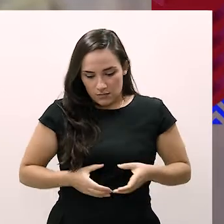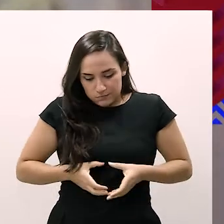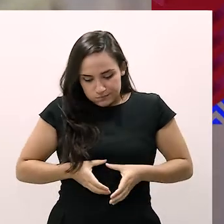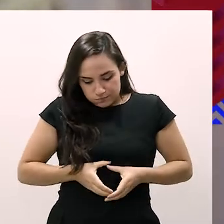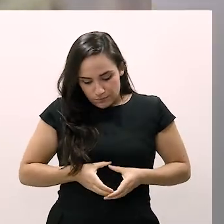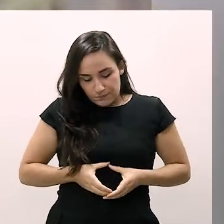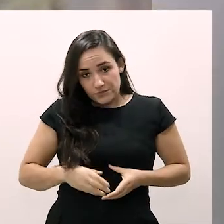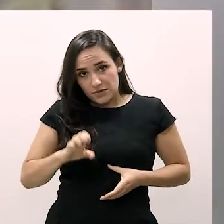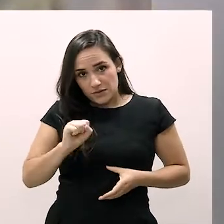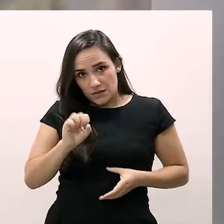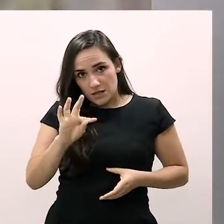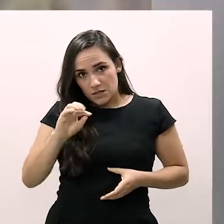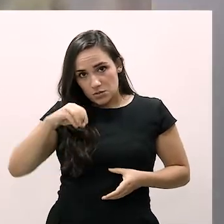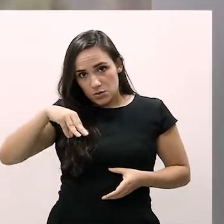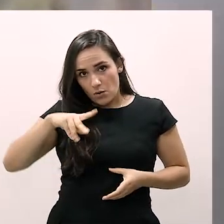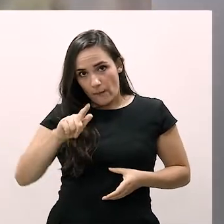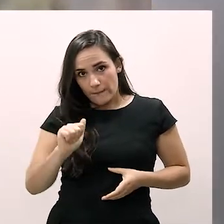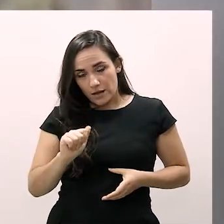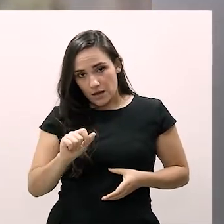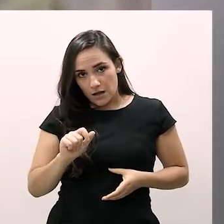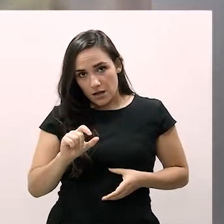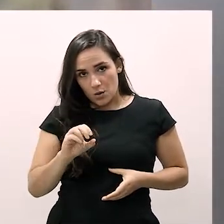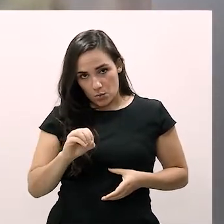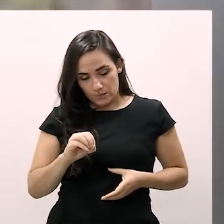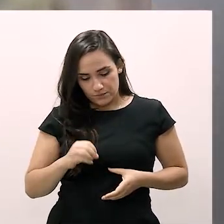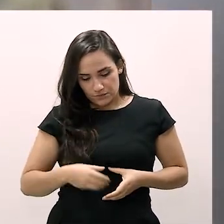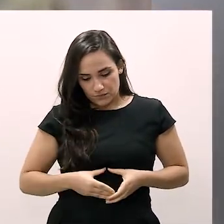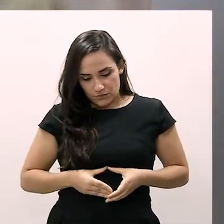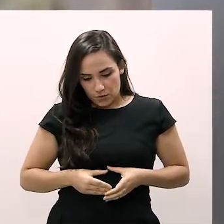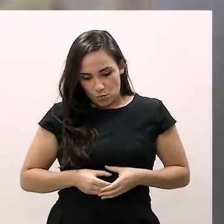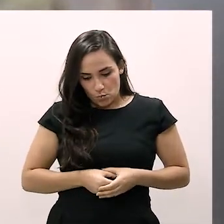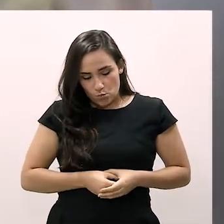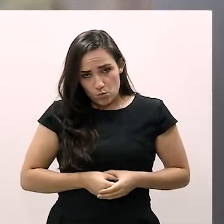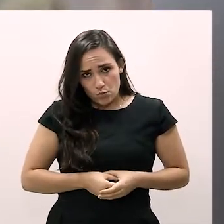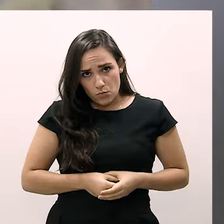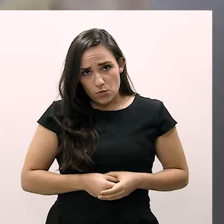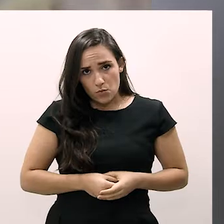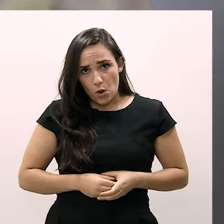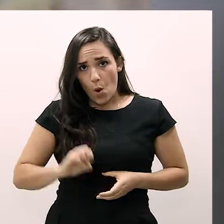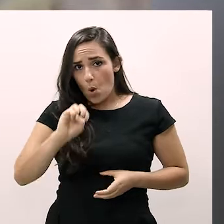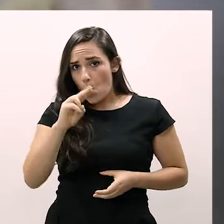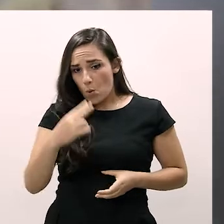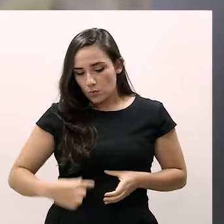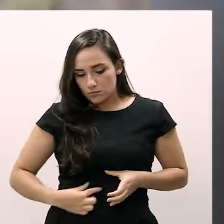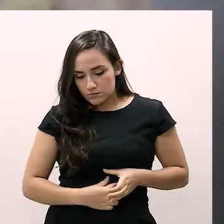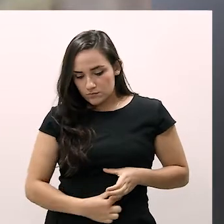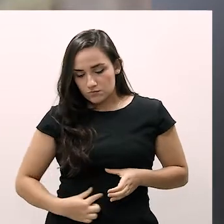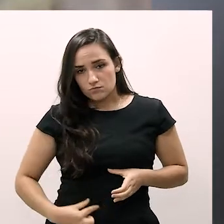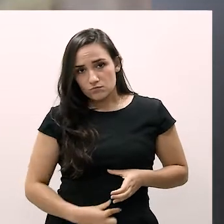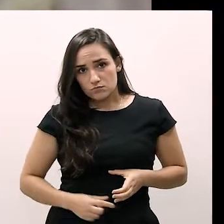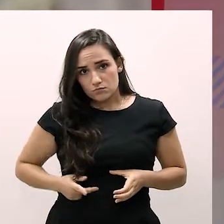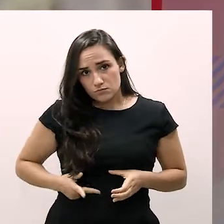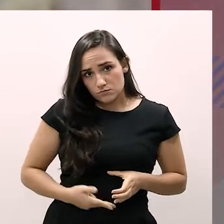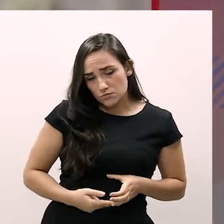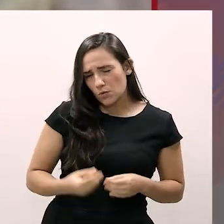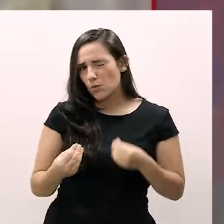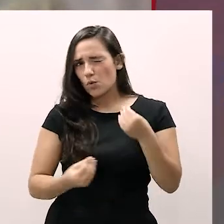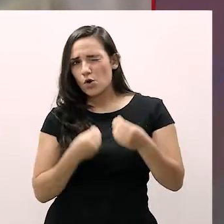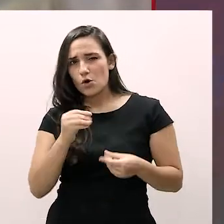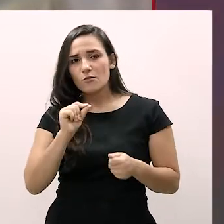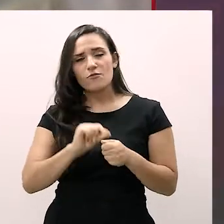no popular, né? Naquela linguagem mais das pessoas do dia a dia. Tem alguma diferença? Como é que é o